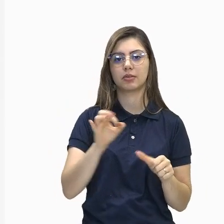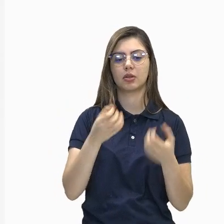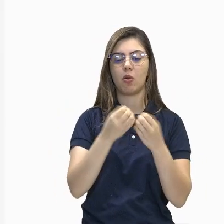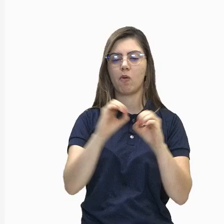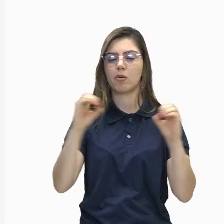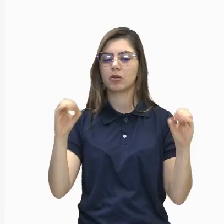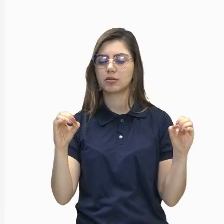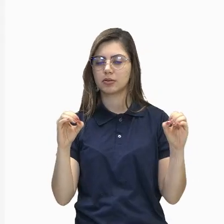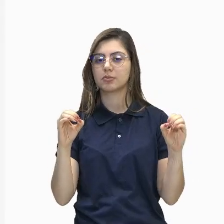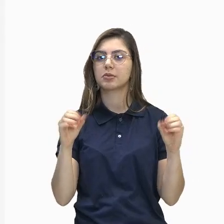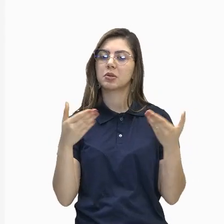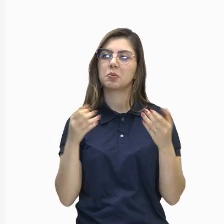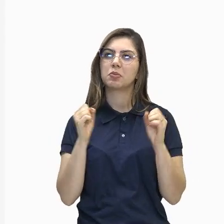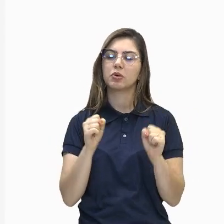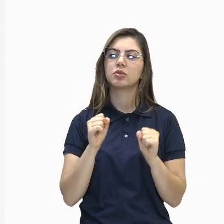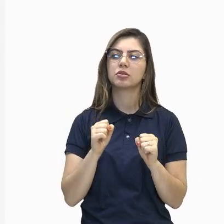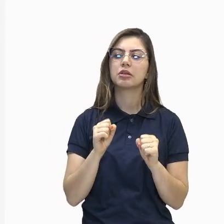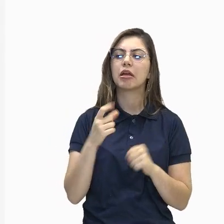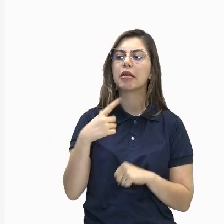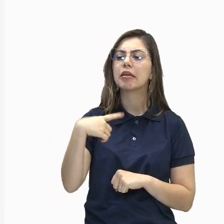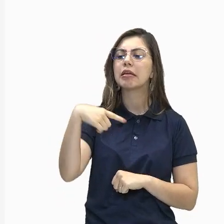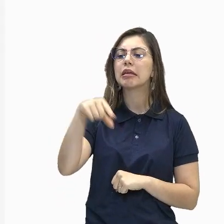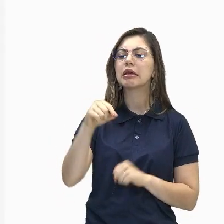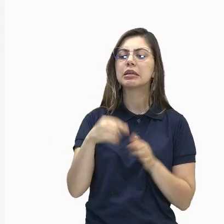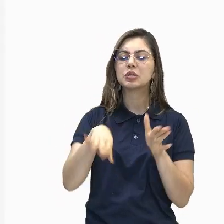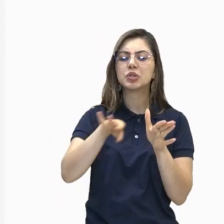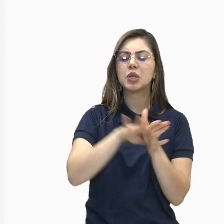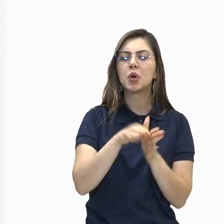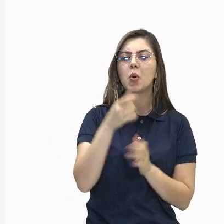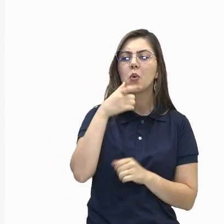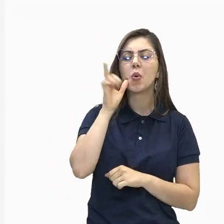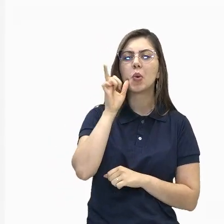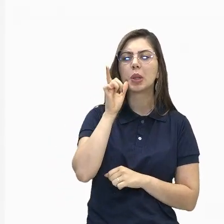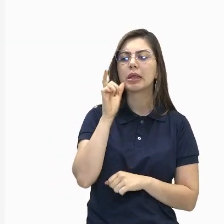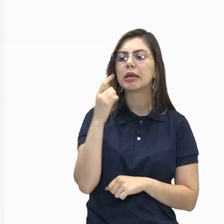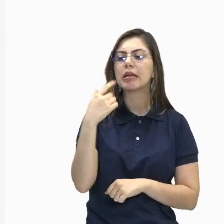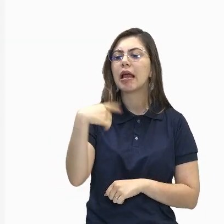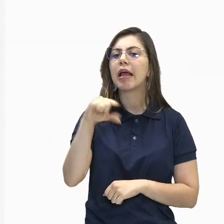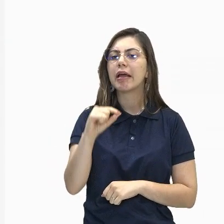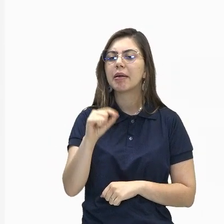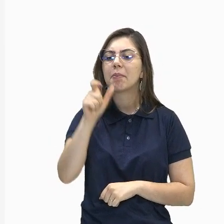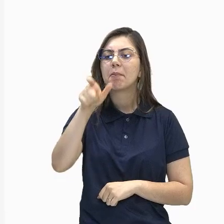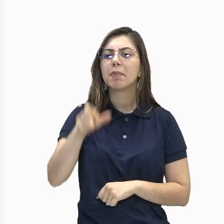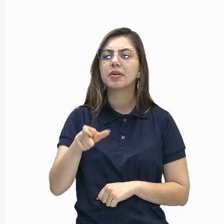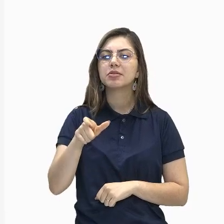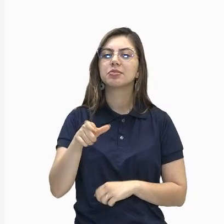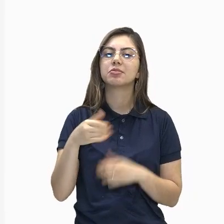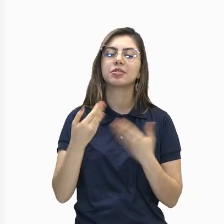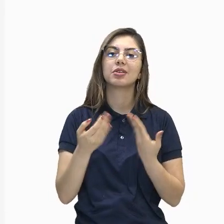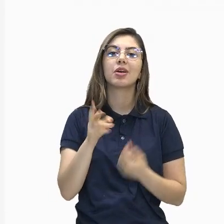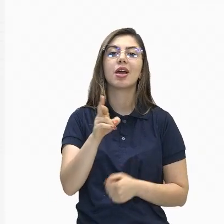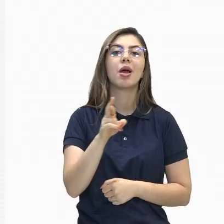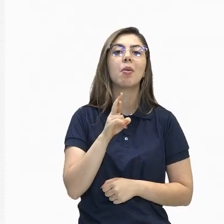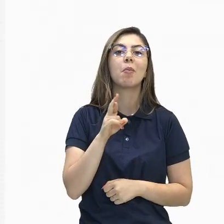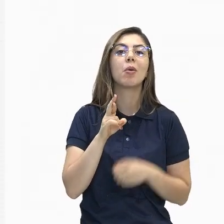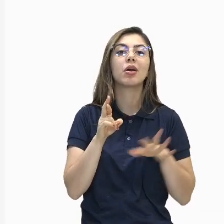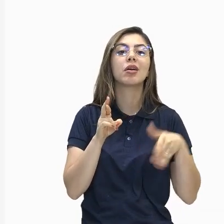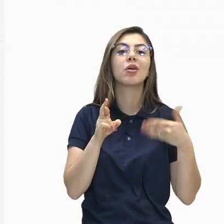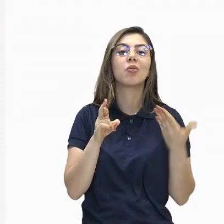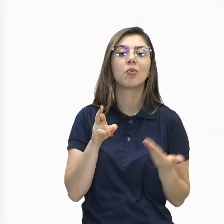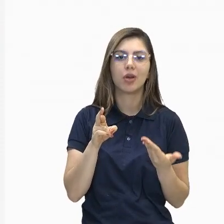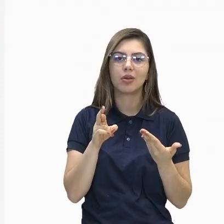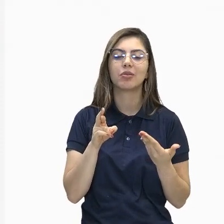aquela pergunta para o verbo. Quem chegou ontem de Tefé? A resposta para essa pergunta será